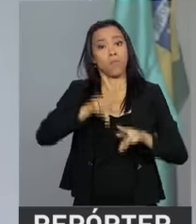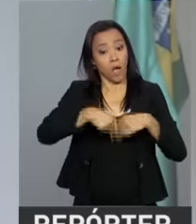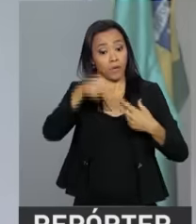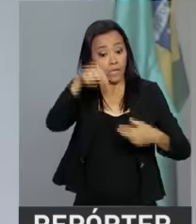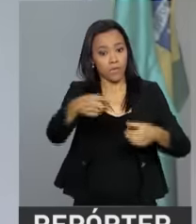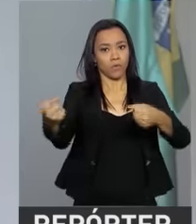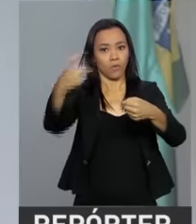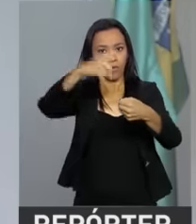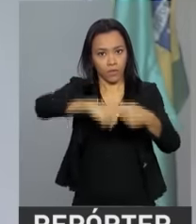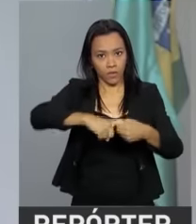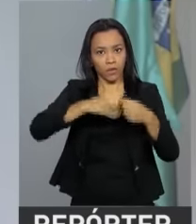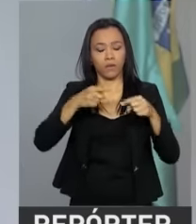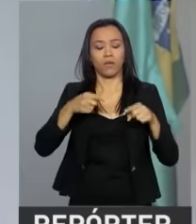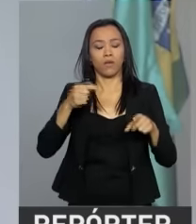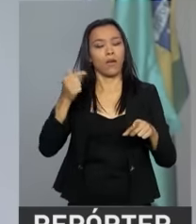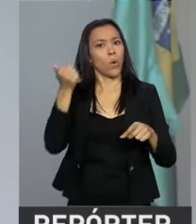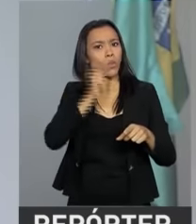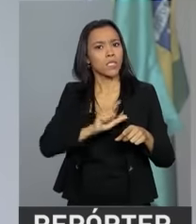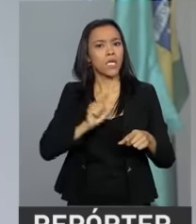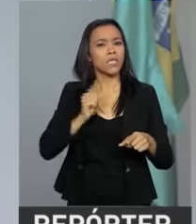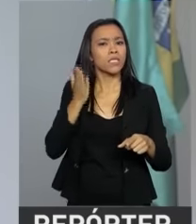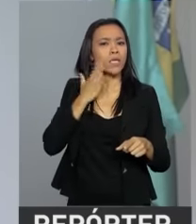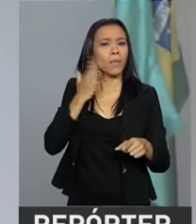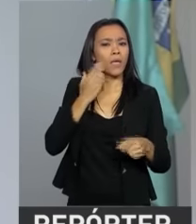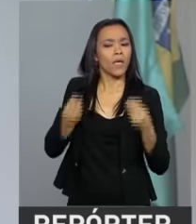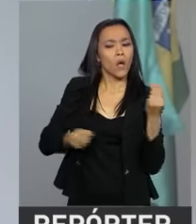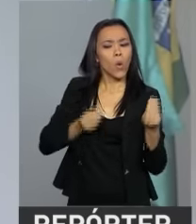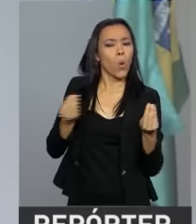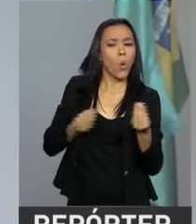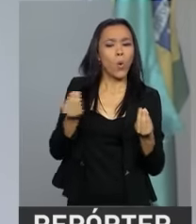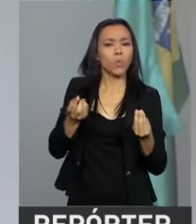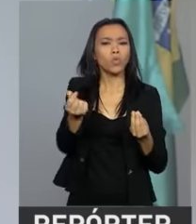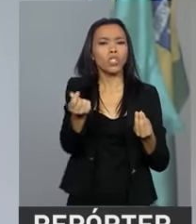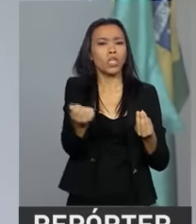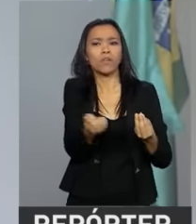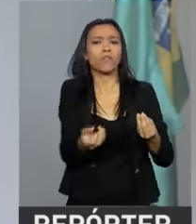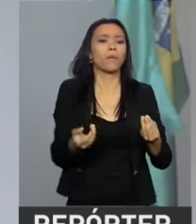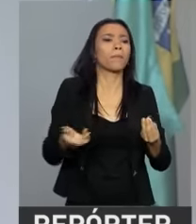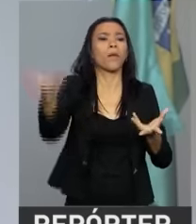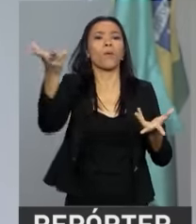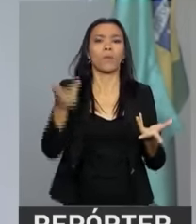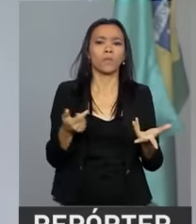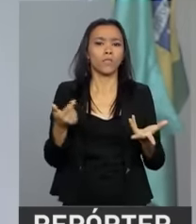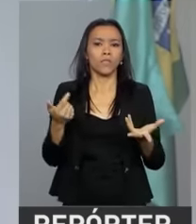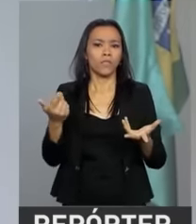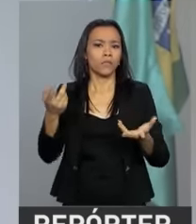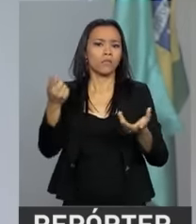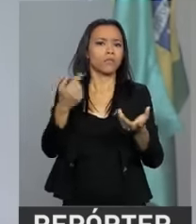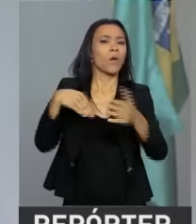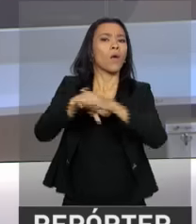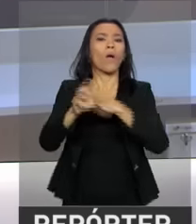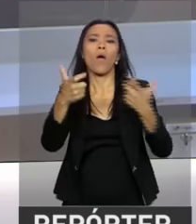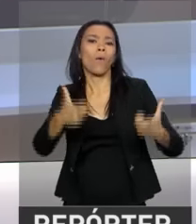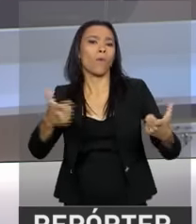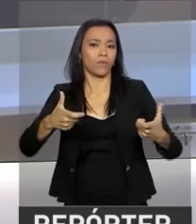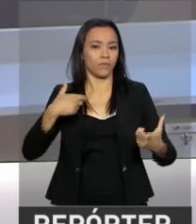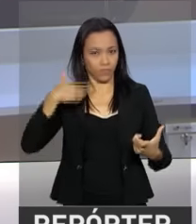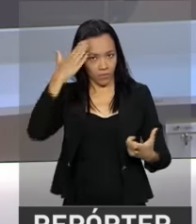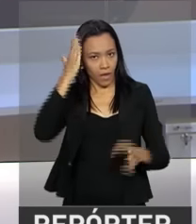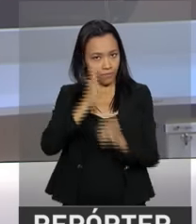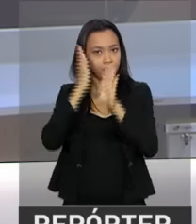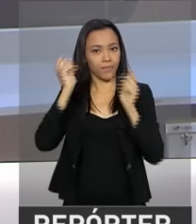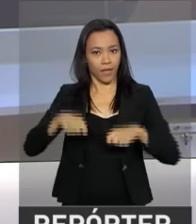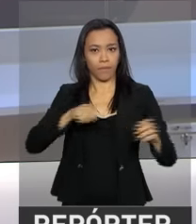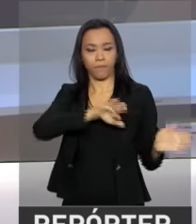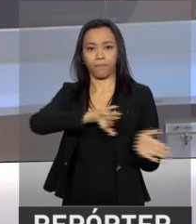se consegue mapear onde que foi parar esse dinheiro, onde foi parar esse patrimônio.